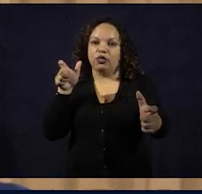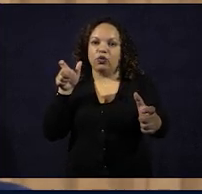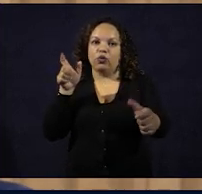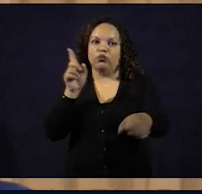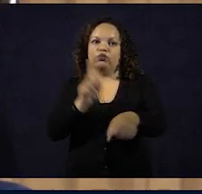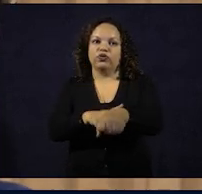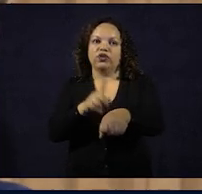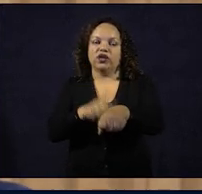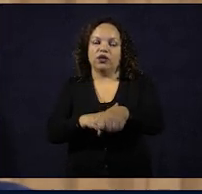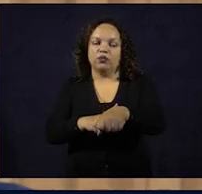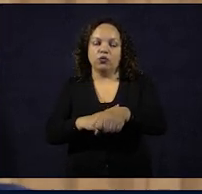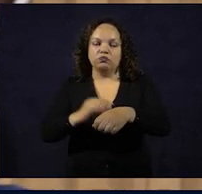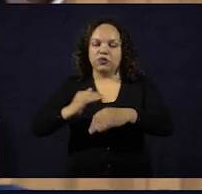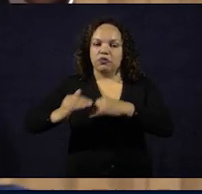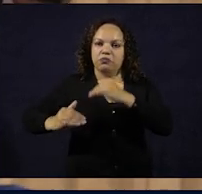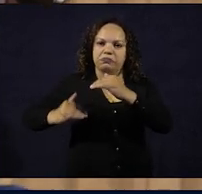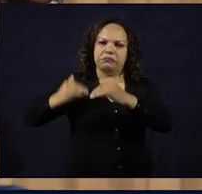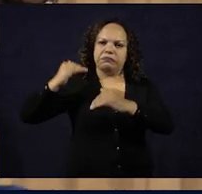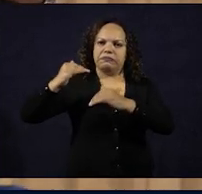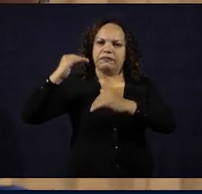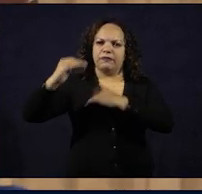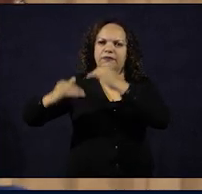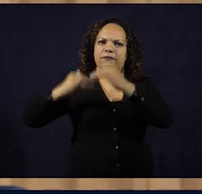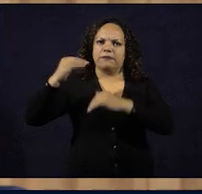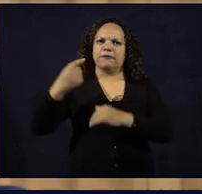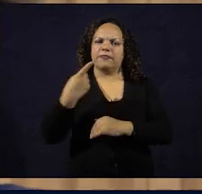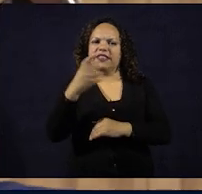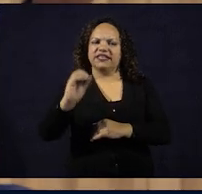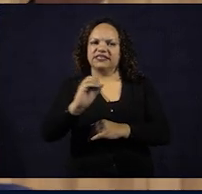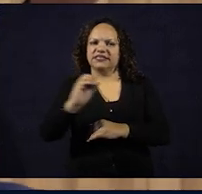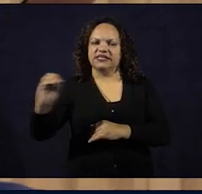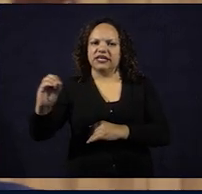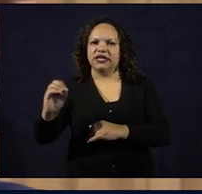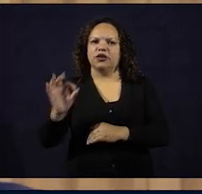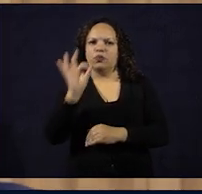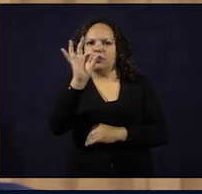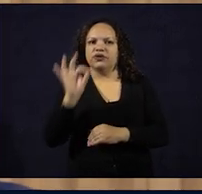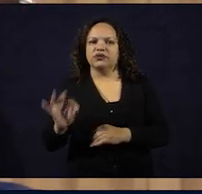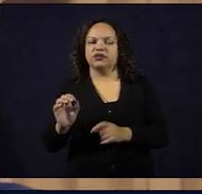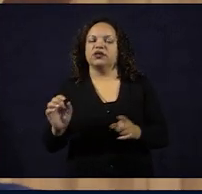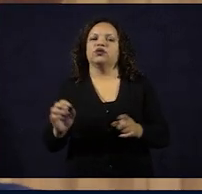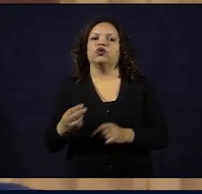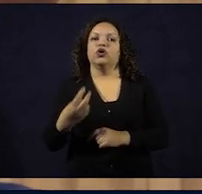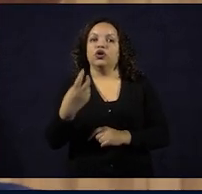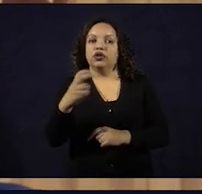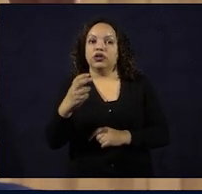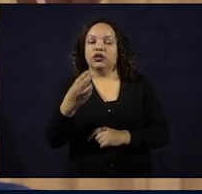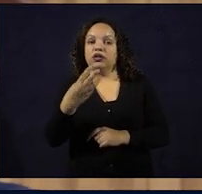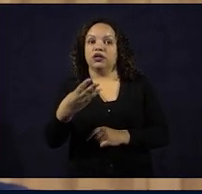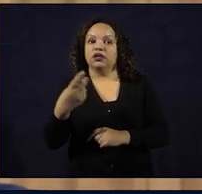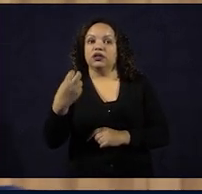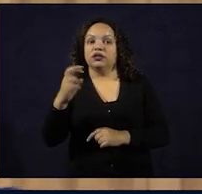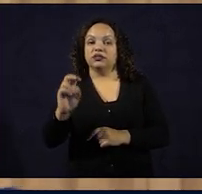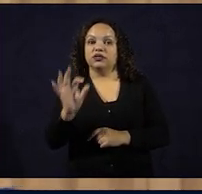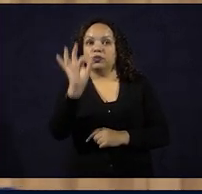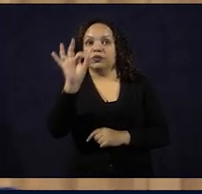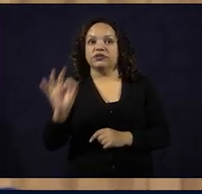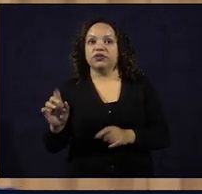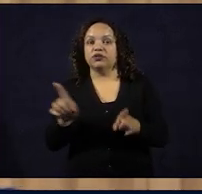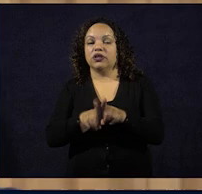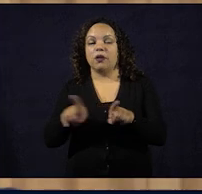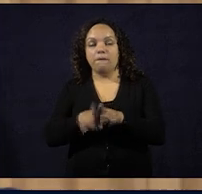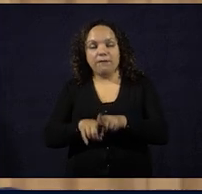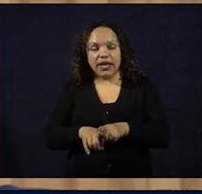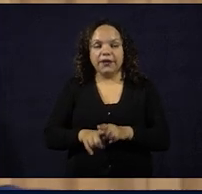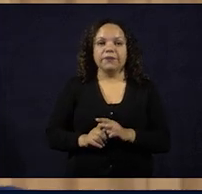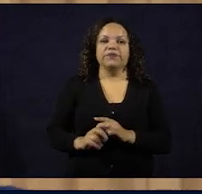cresceu quase 100% esse ano 35% pelos emendeis que a gente fez também com o uso do IPO mas a gente cresceu